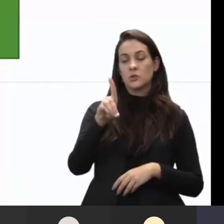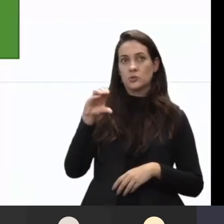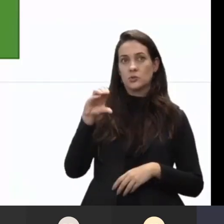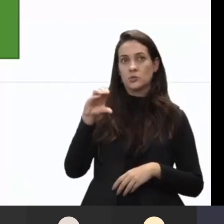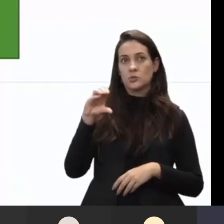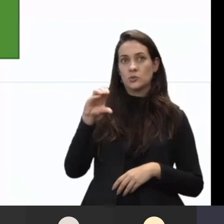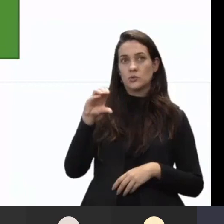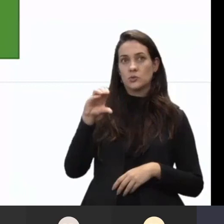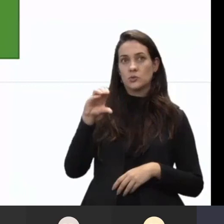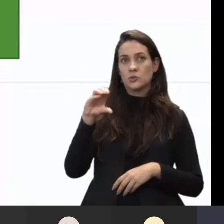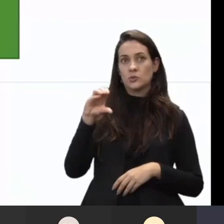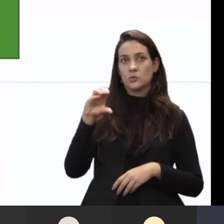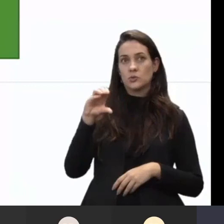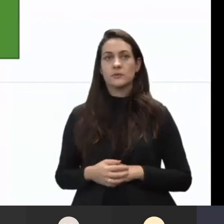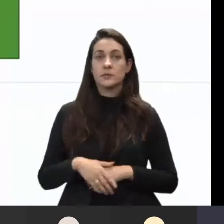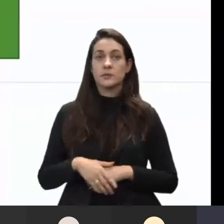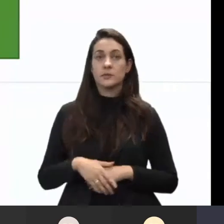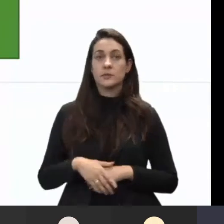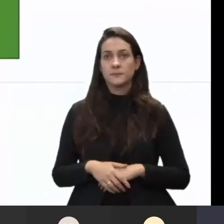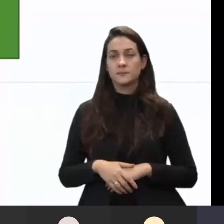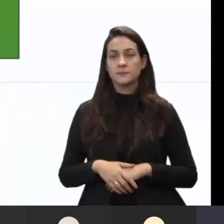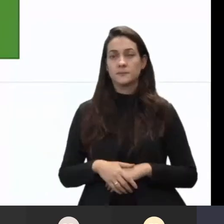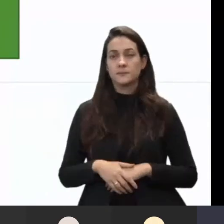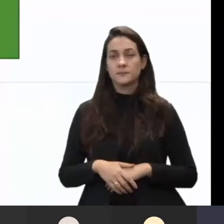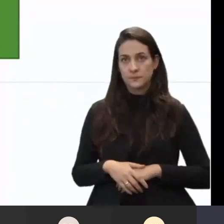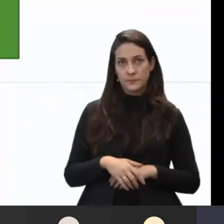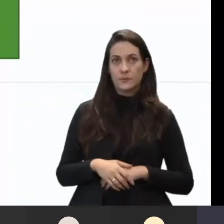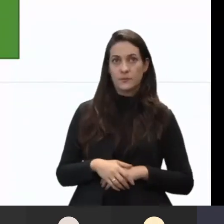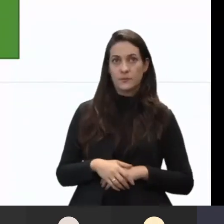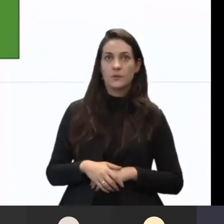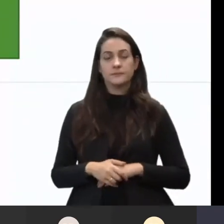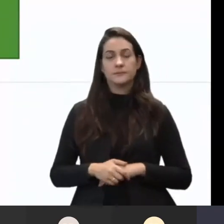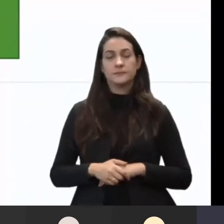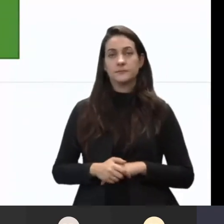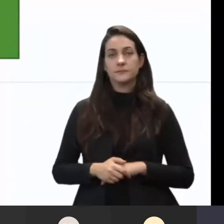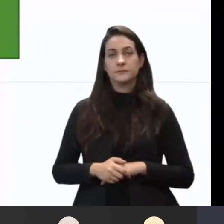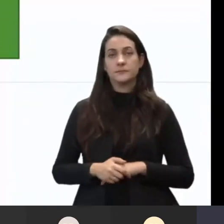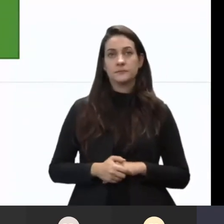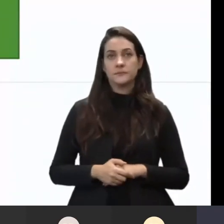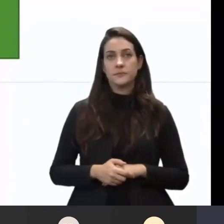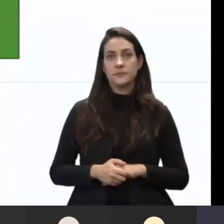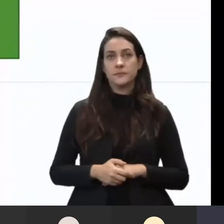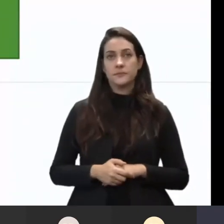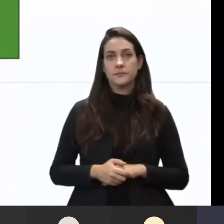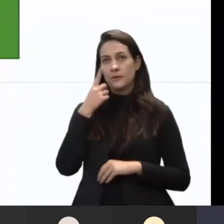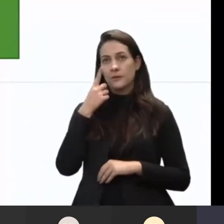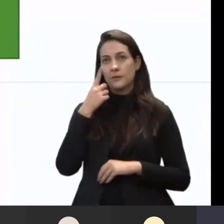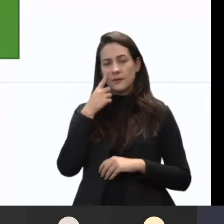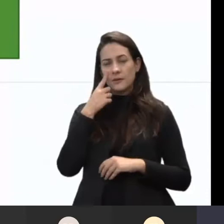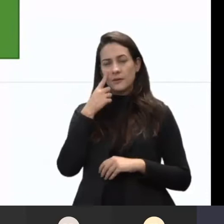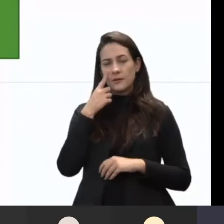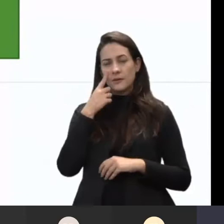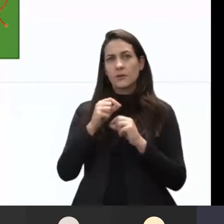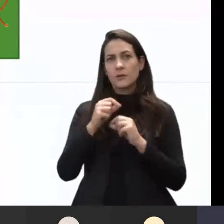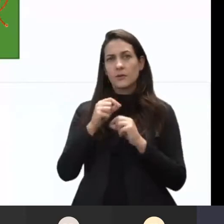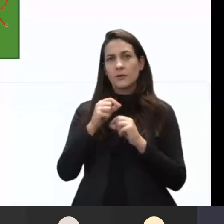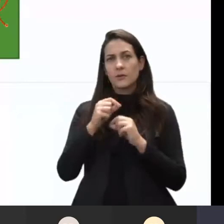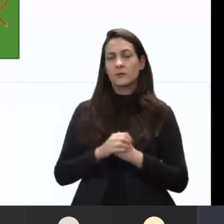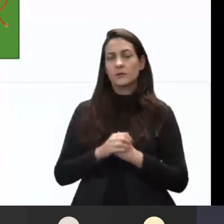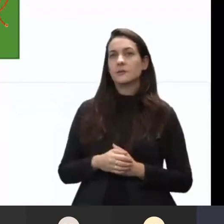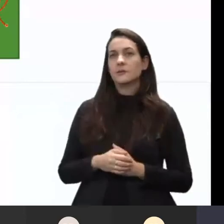tivemos o nosso segundo melhor agente, que é o hipoclorito de sódio. O que nós temos no hipoclorito de sódio?